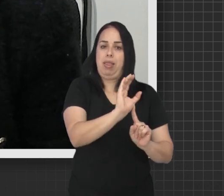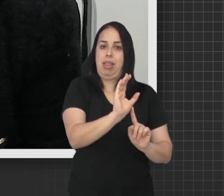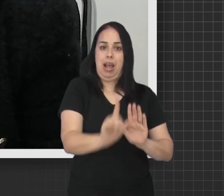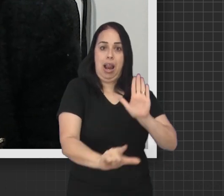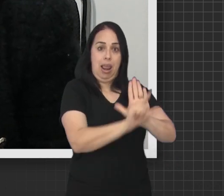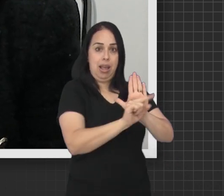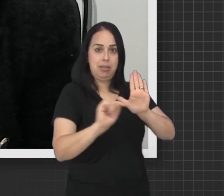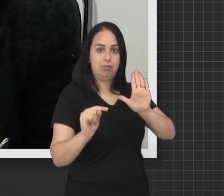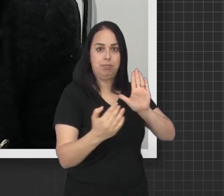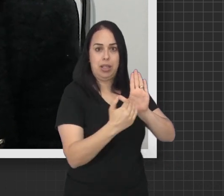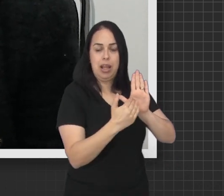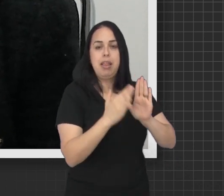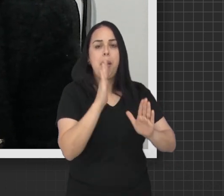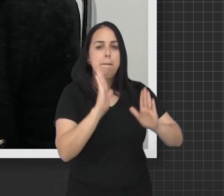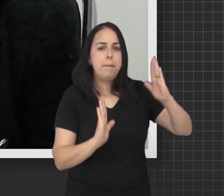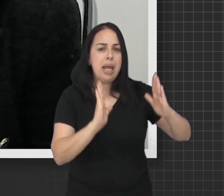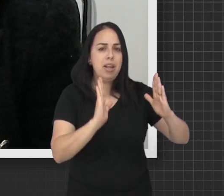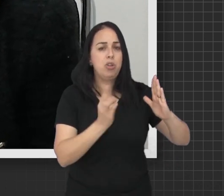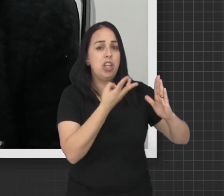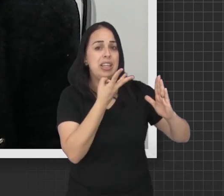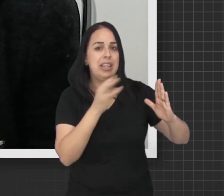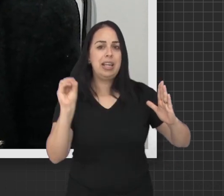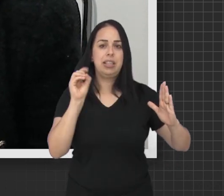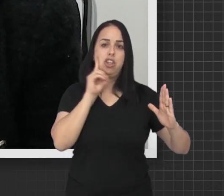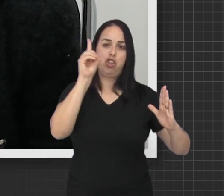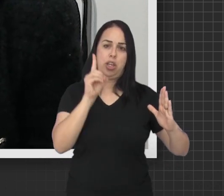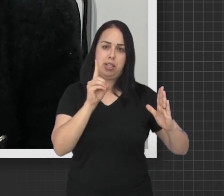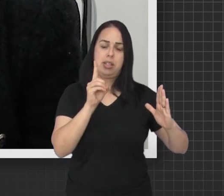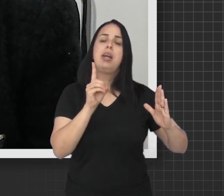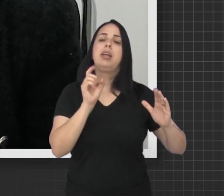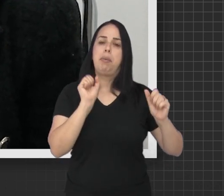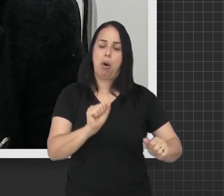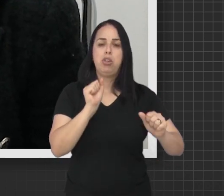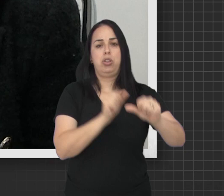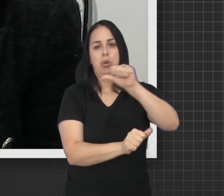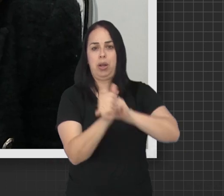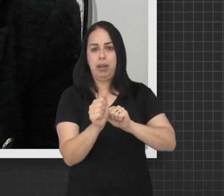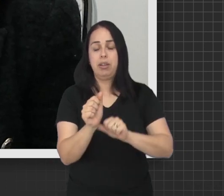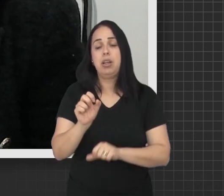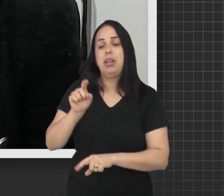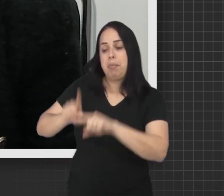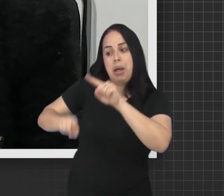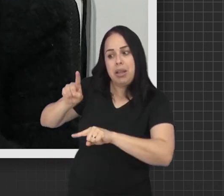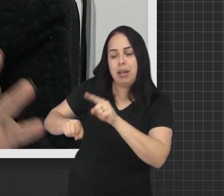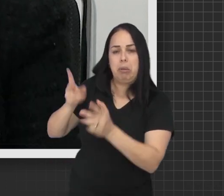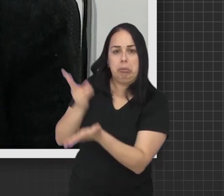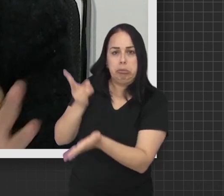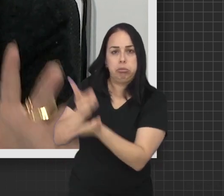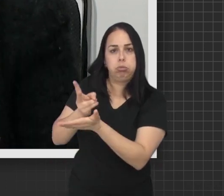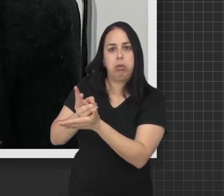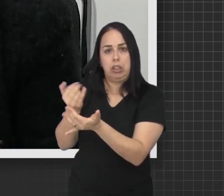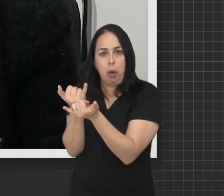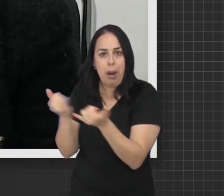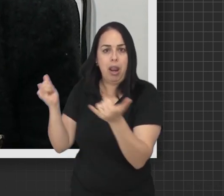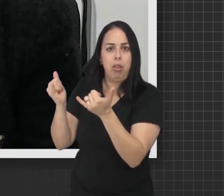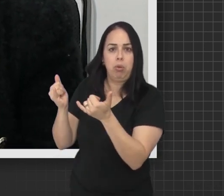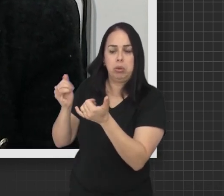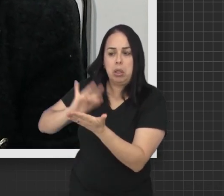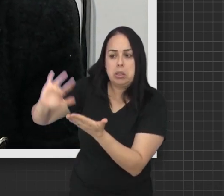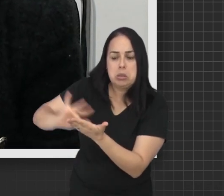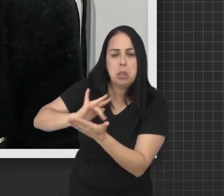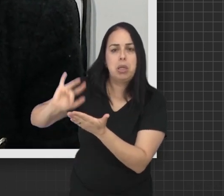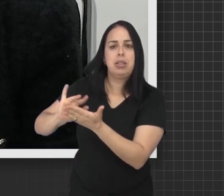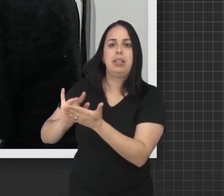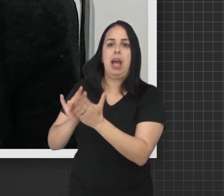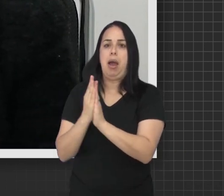previsto na lei ali o período de garantia de até 30 dias, tá? Em se tratando de bens duráveis como eletrônicos, enfim, aí